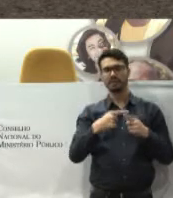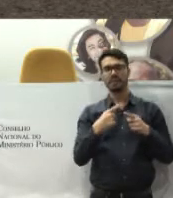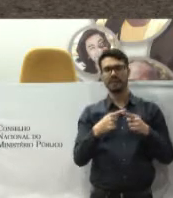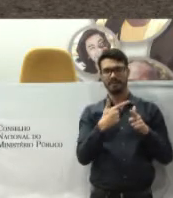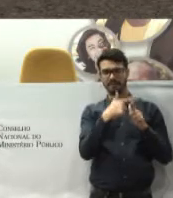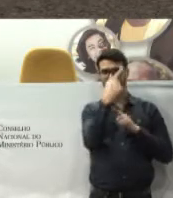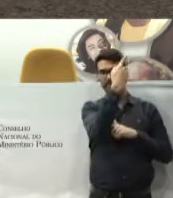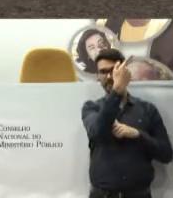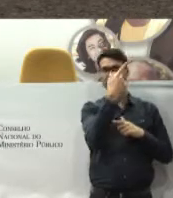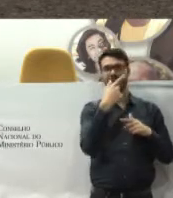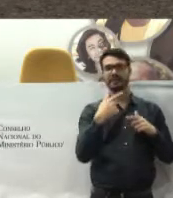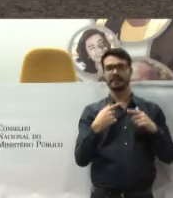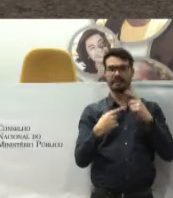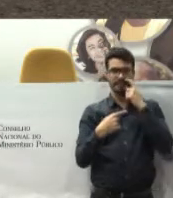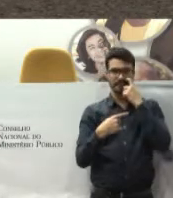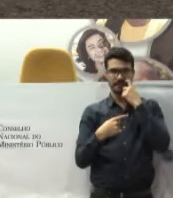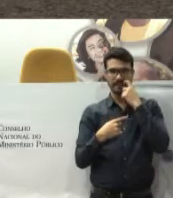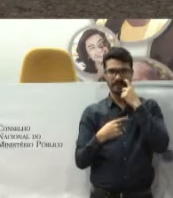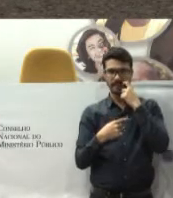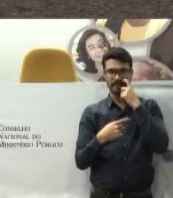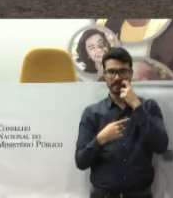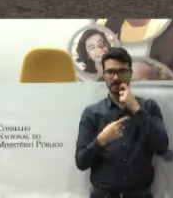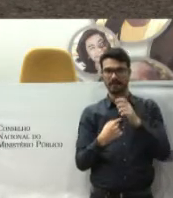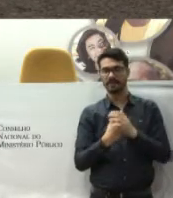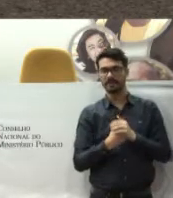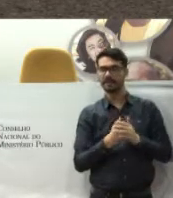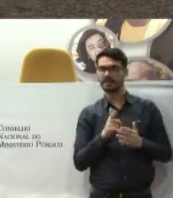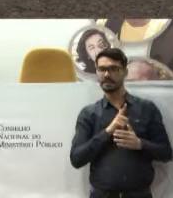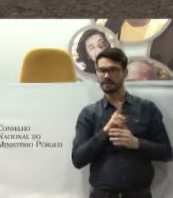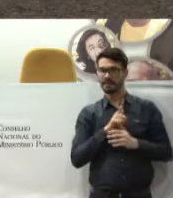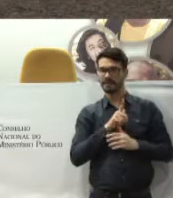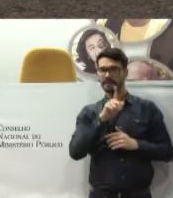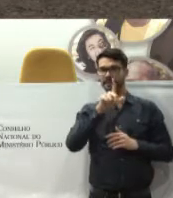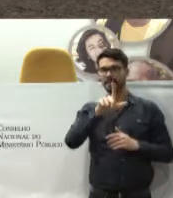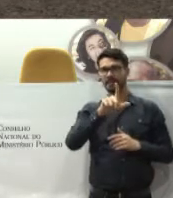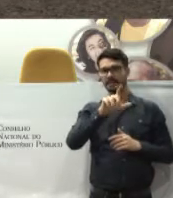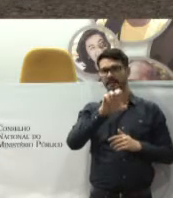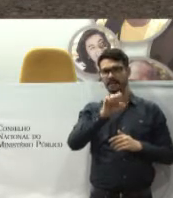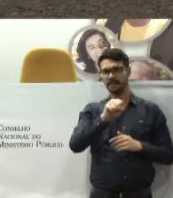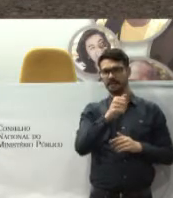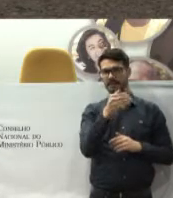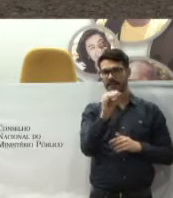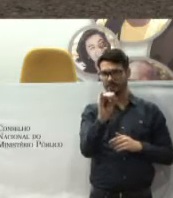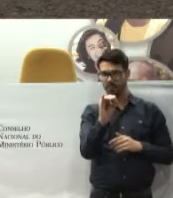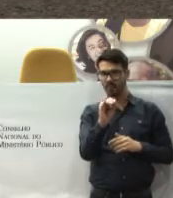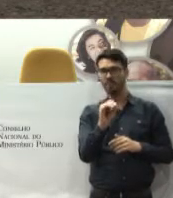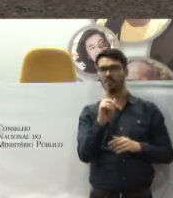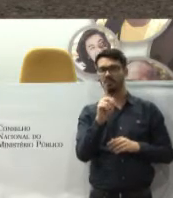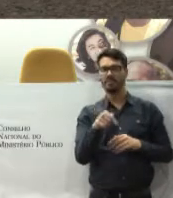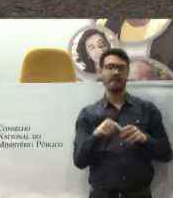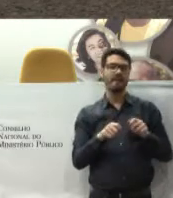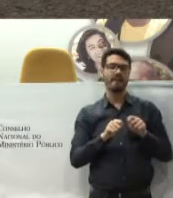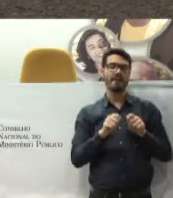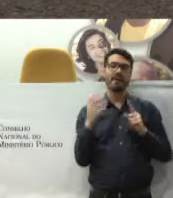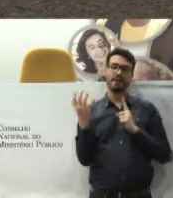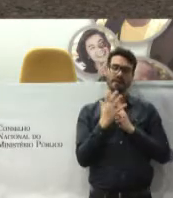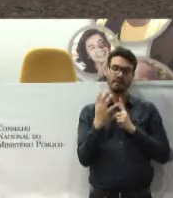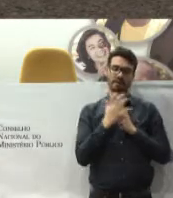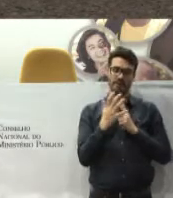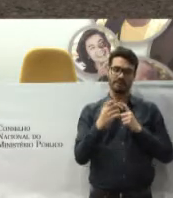envolvem uma situação em que você tem uma lesão que repercute em